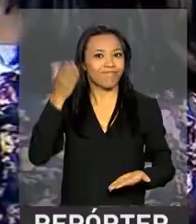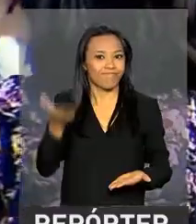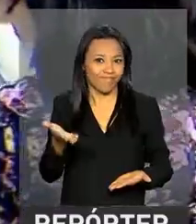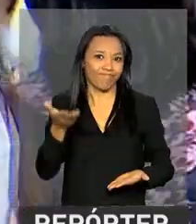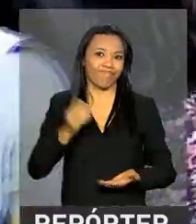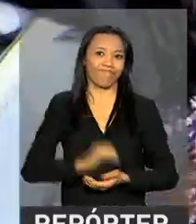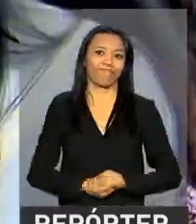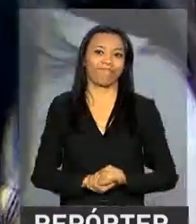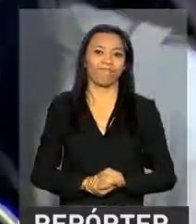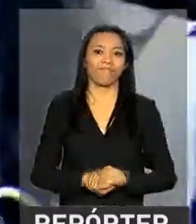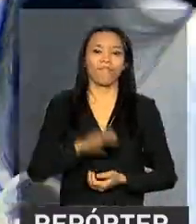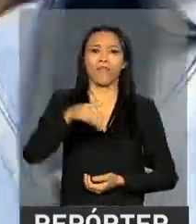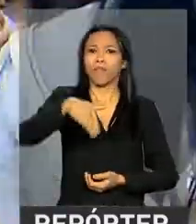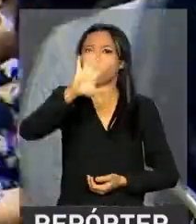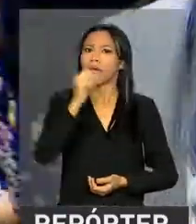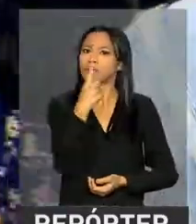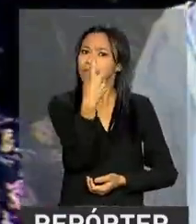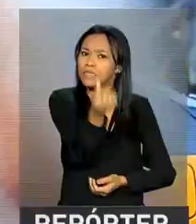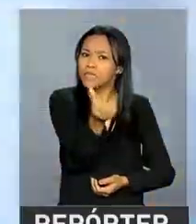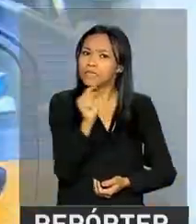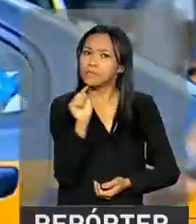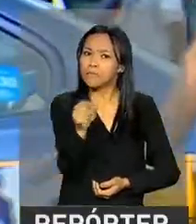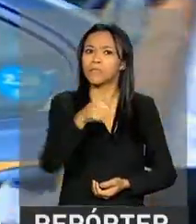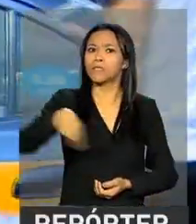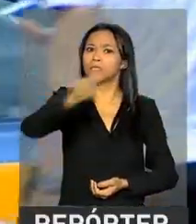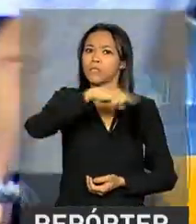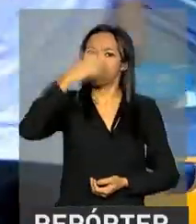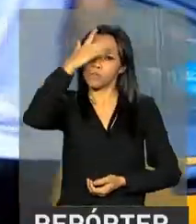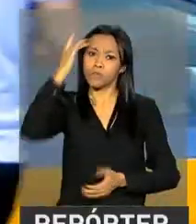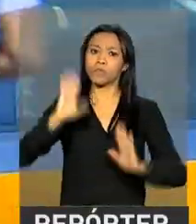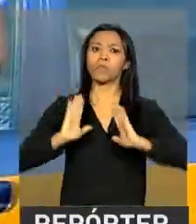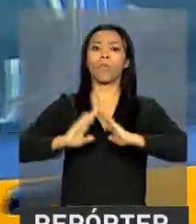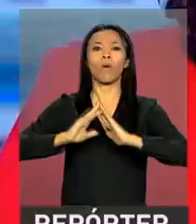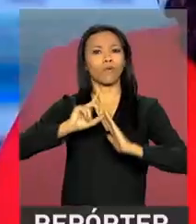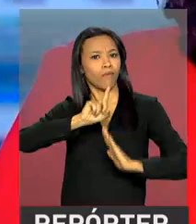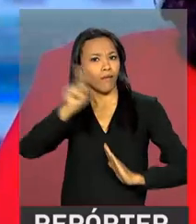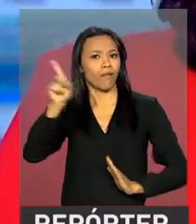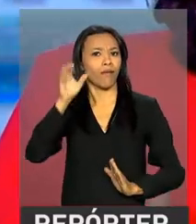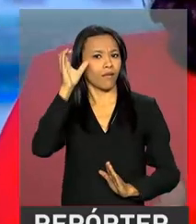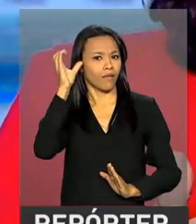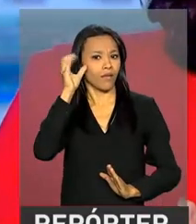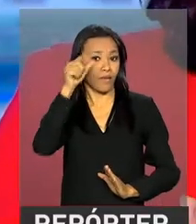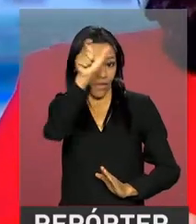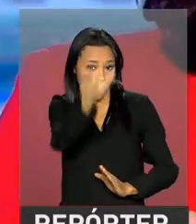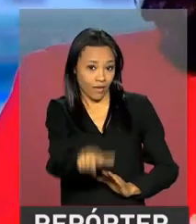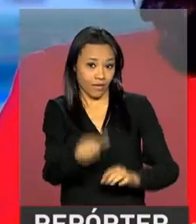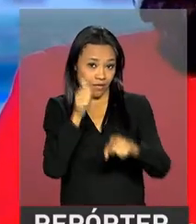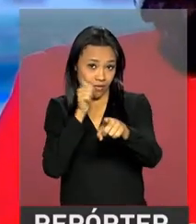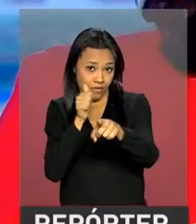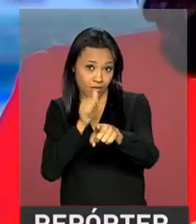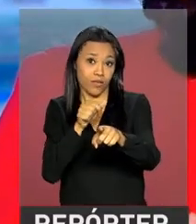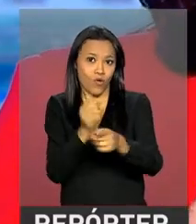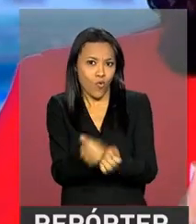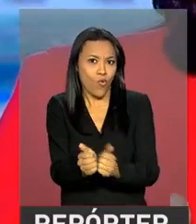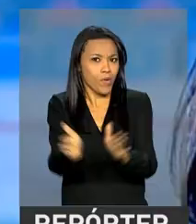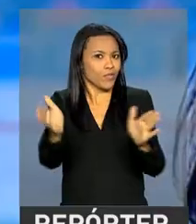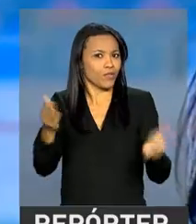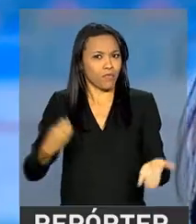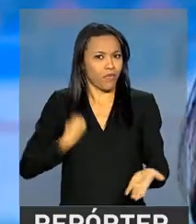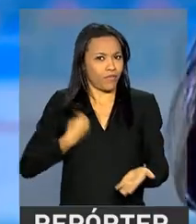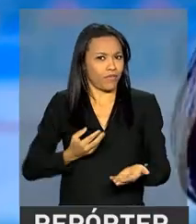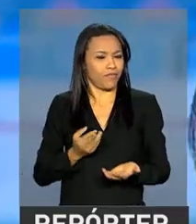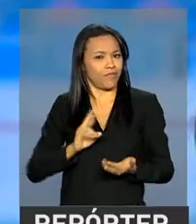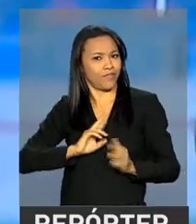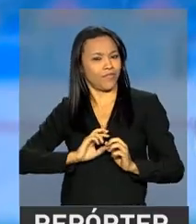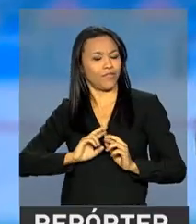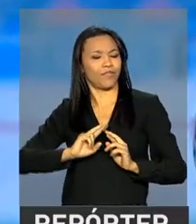mandarim. Mais de 16 mil brasileiros vivem no país asiático, como a Miranda, que começou vida nova em Pequim